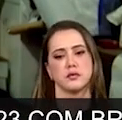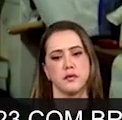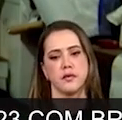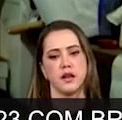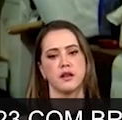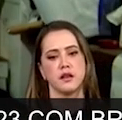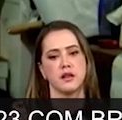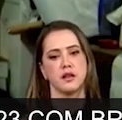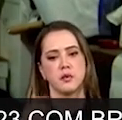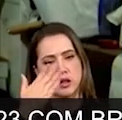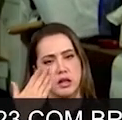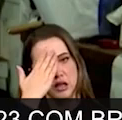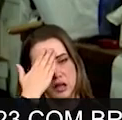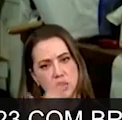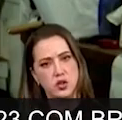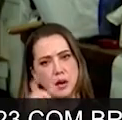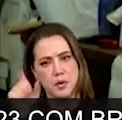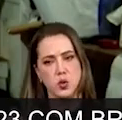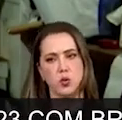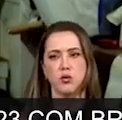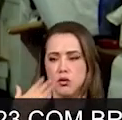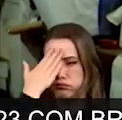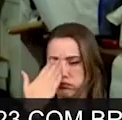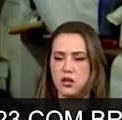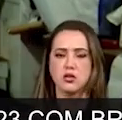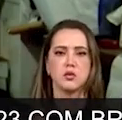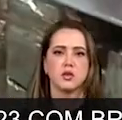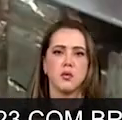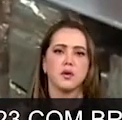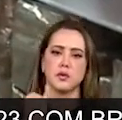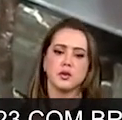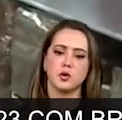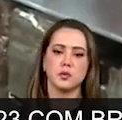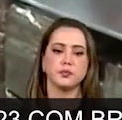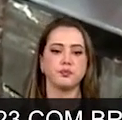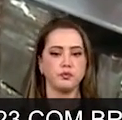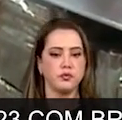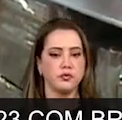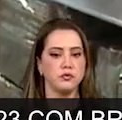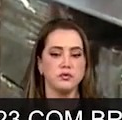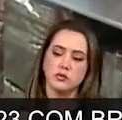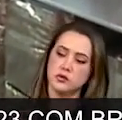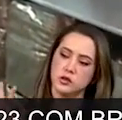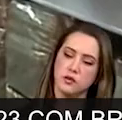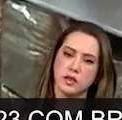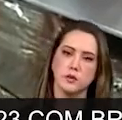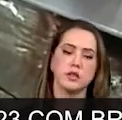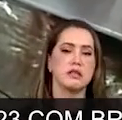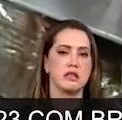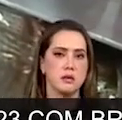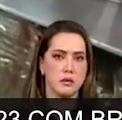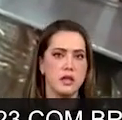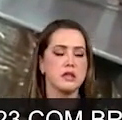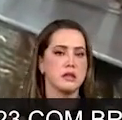a credibilidade que o cliente passa para mim é importante. 90% das micro e pequenas